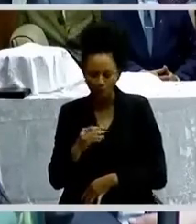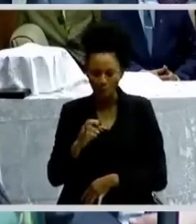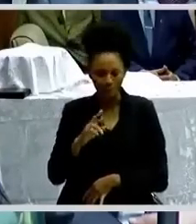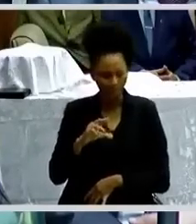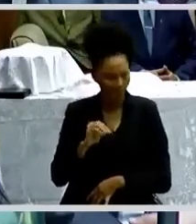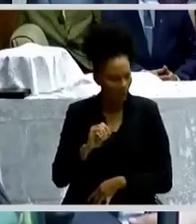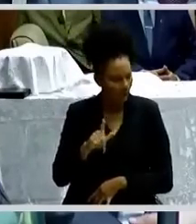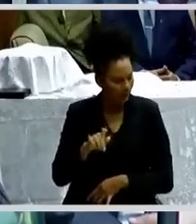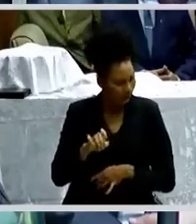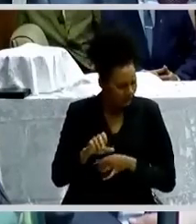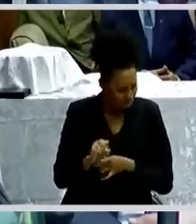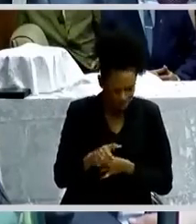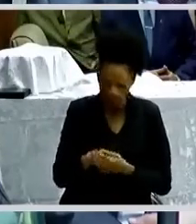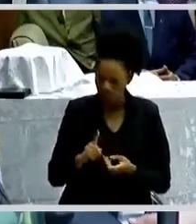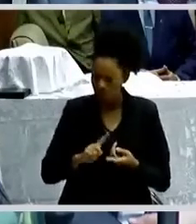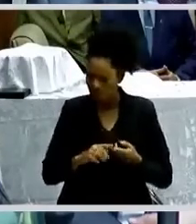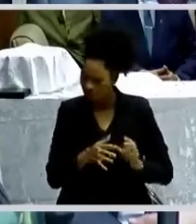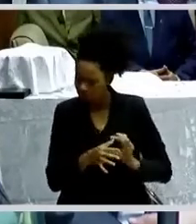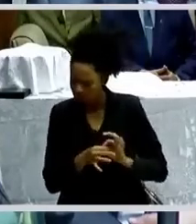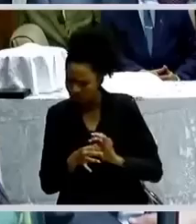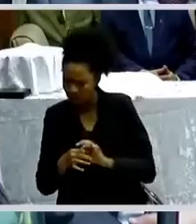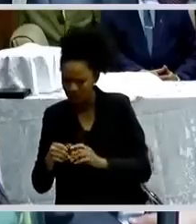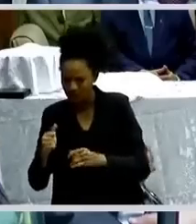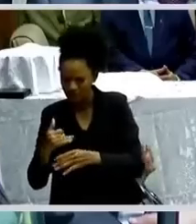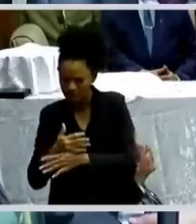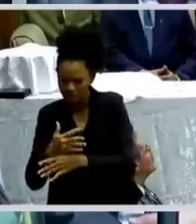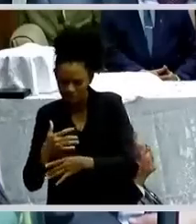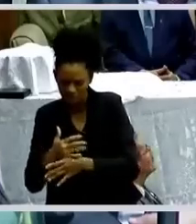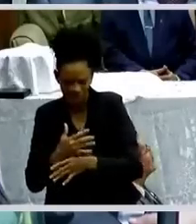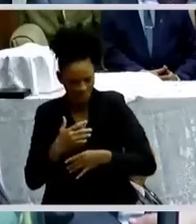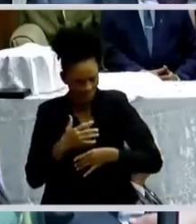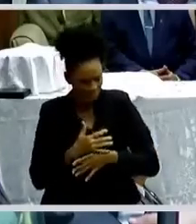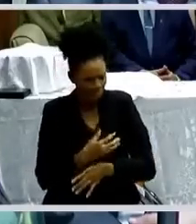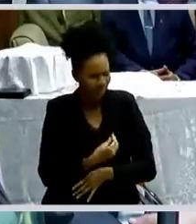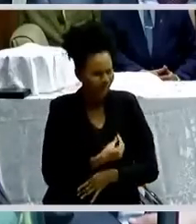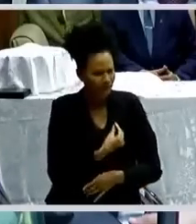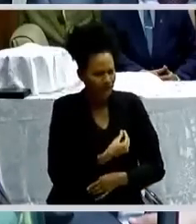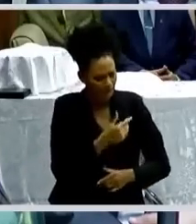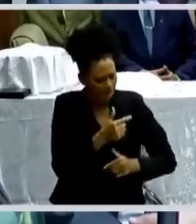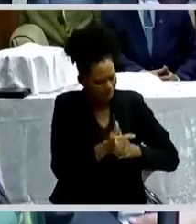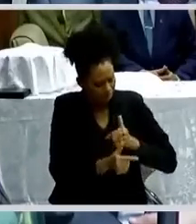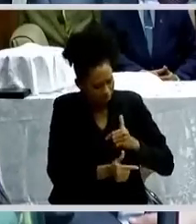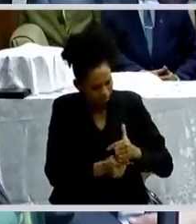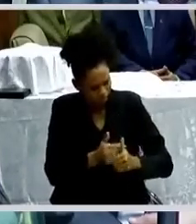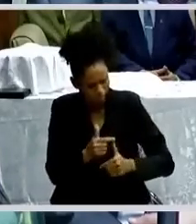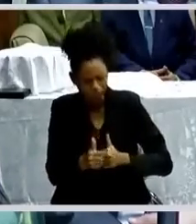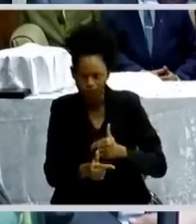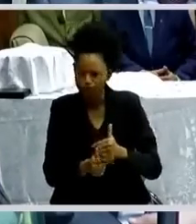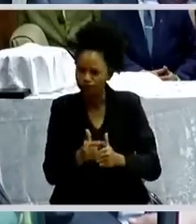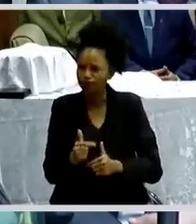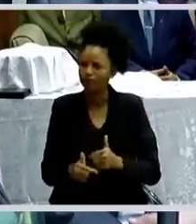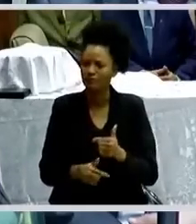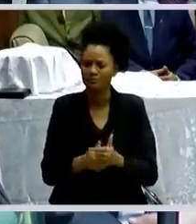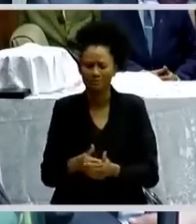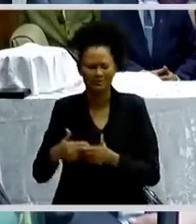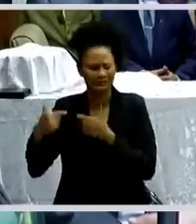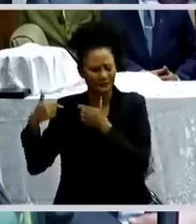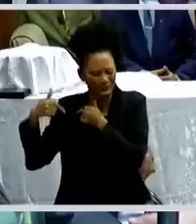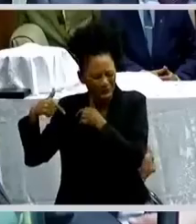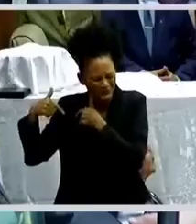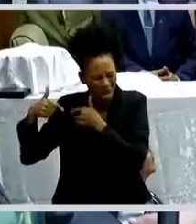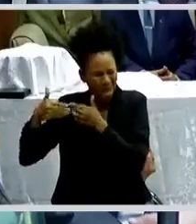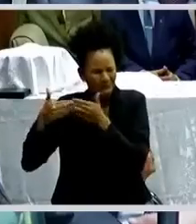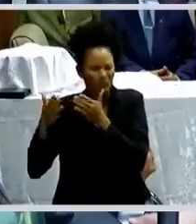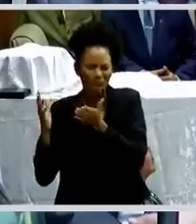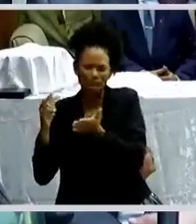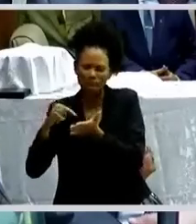seu contexto, onde viveu muito tempo trabalhando para sobreviver debaixo de